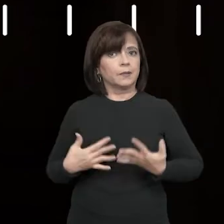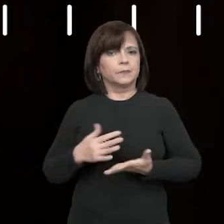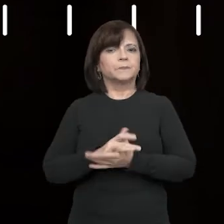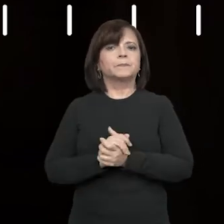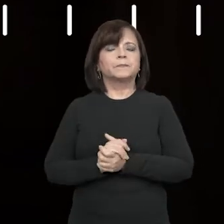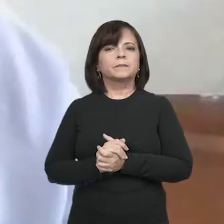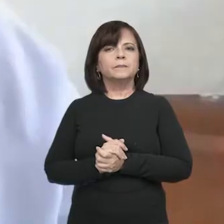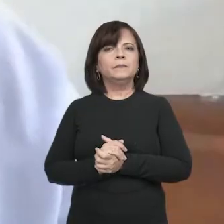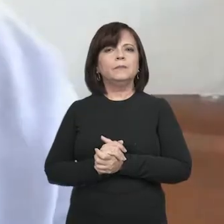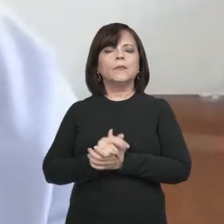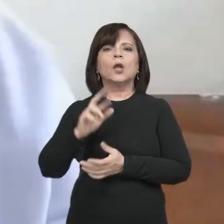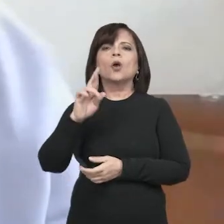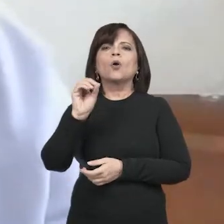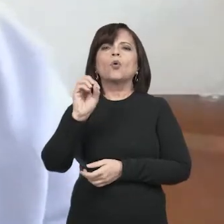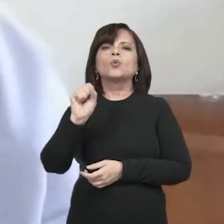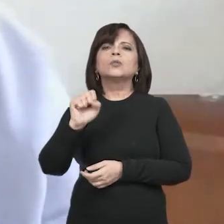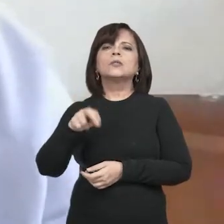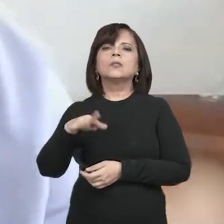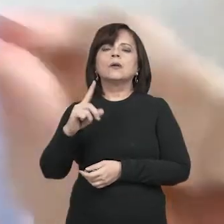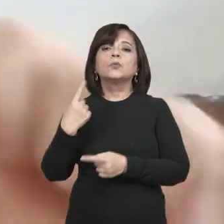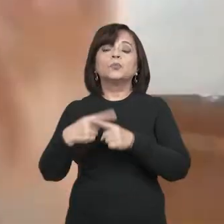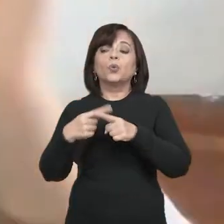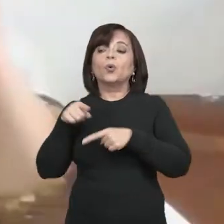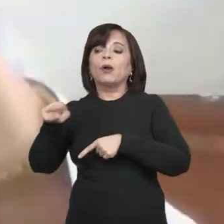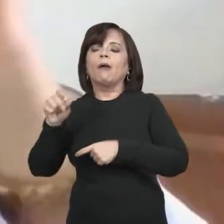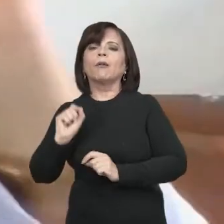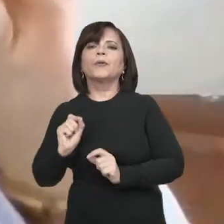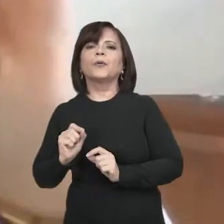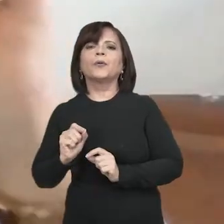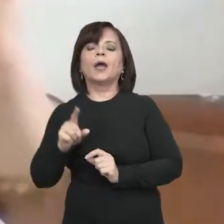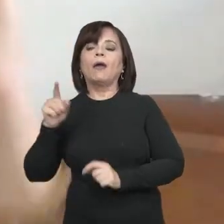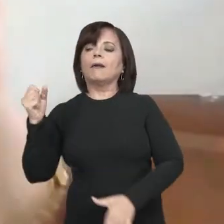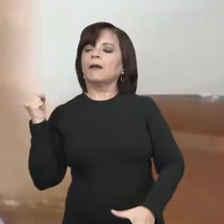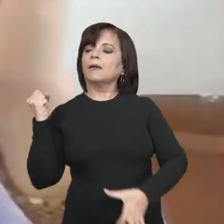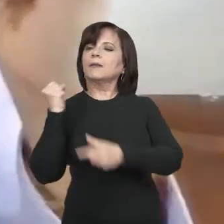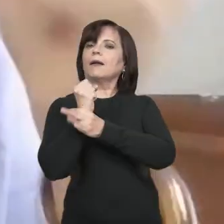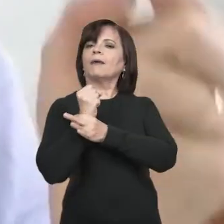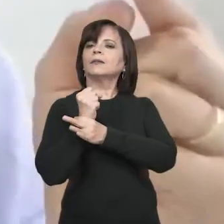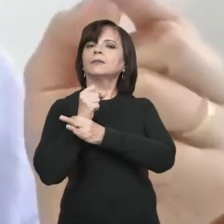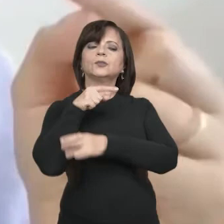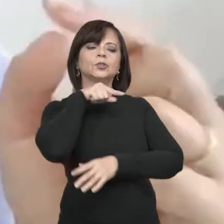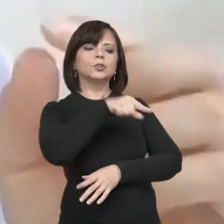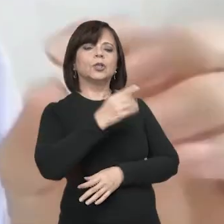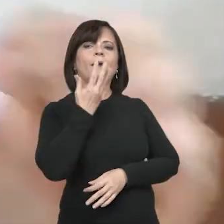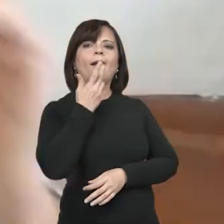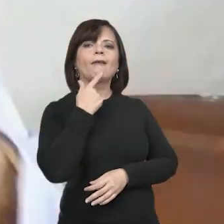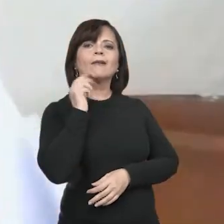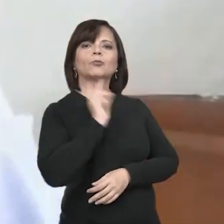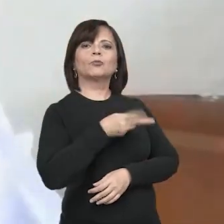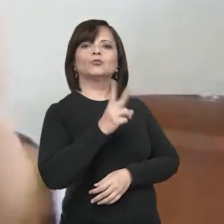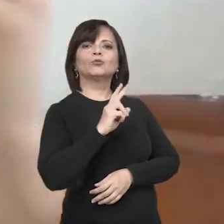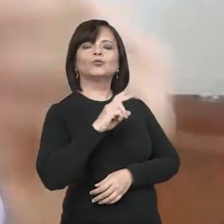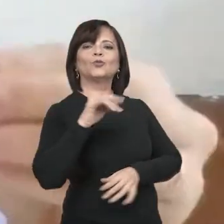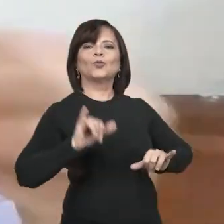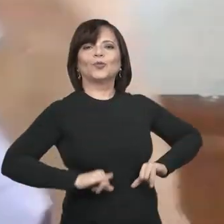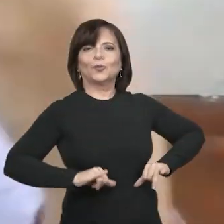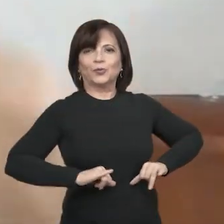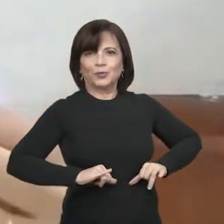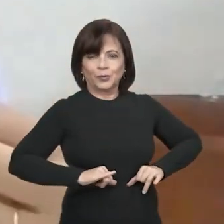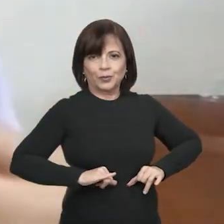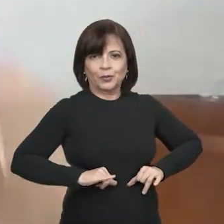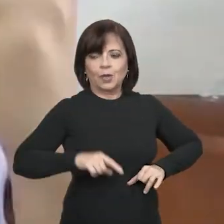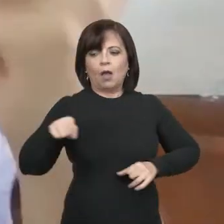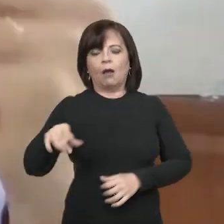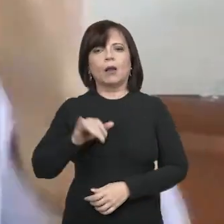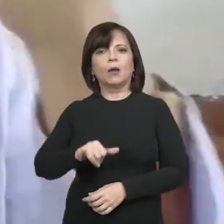acusada Rosângela foi denunciada por ter sido qualificada como uma garantidora. A omissão dela, na